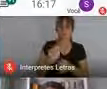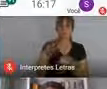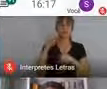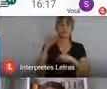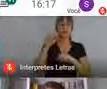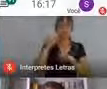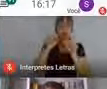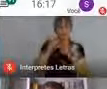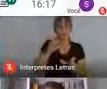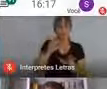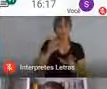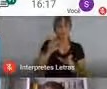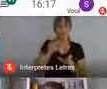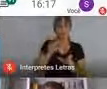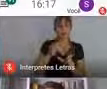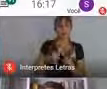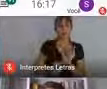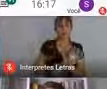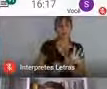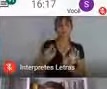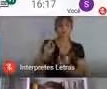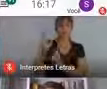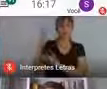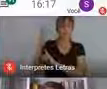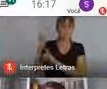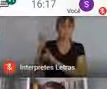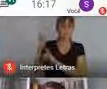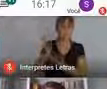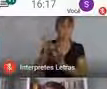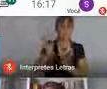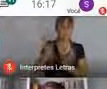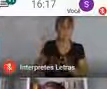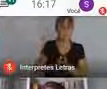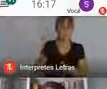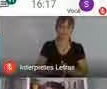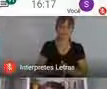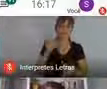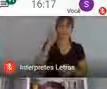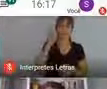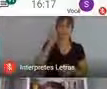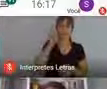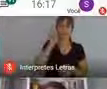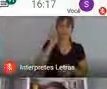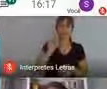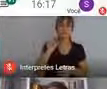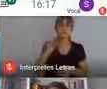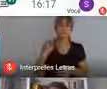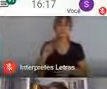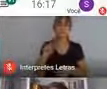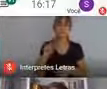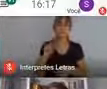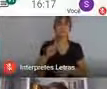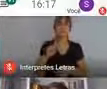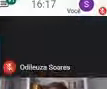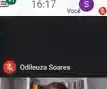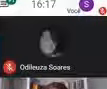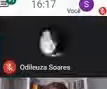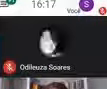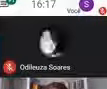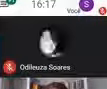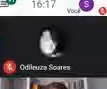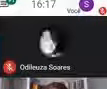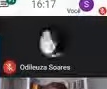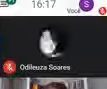nosso palestrante de hoje e daremos seguimento às suas falas. Lembrando que ao longo das falas, você pode deixar comentários